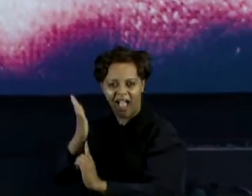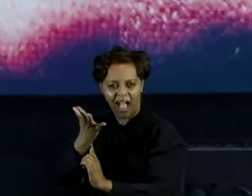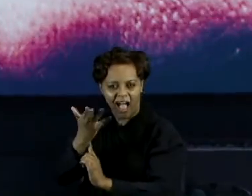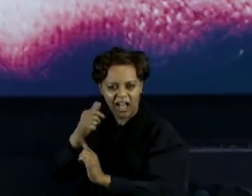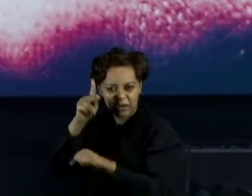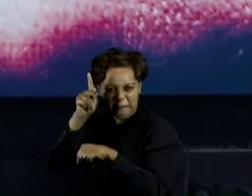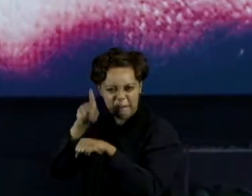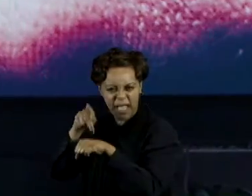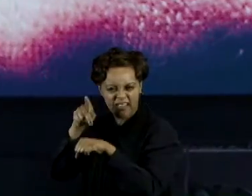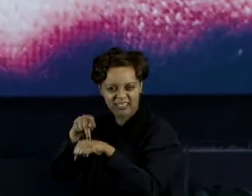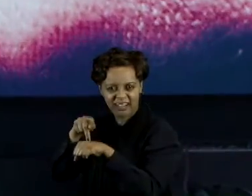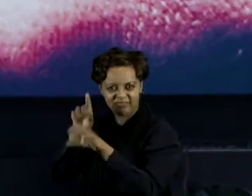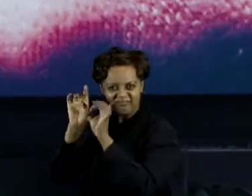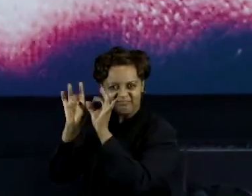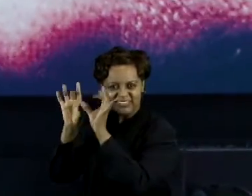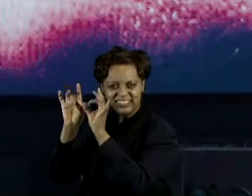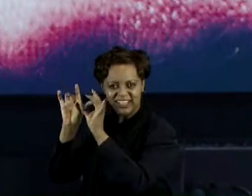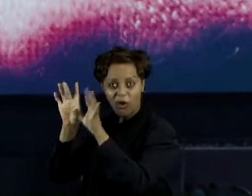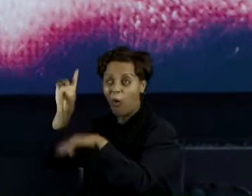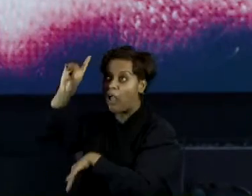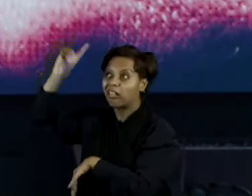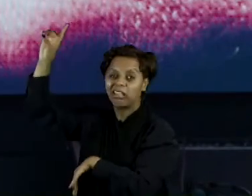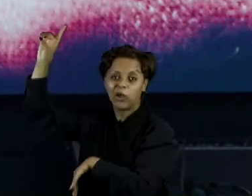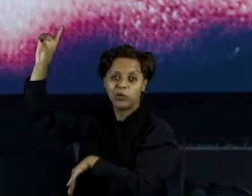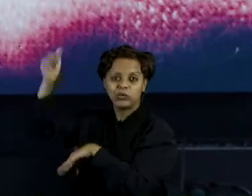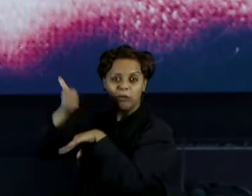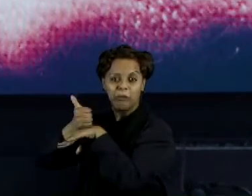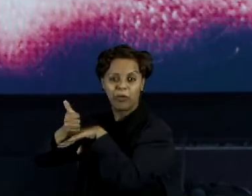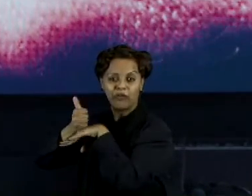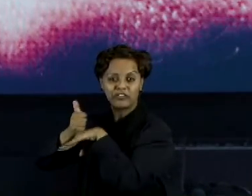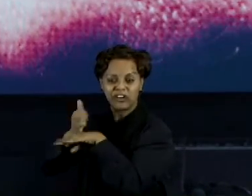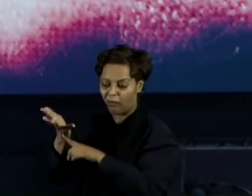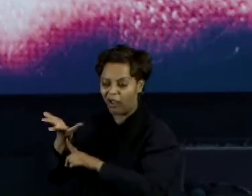Deus, o escultor,